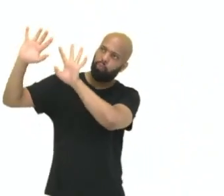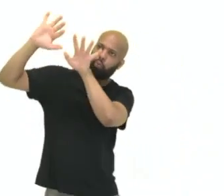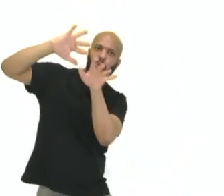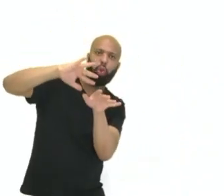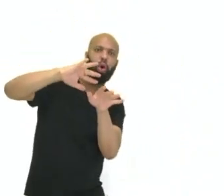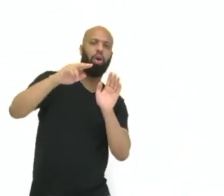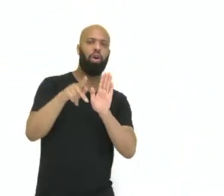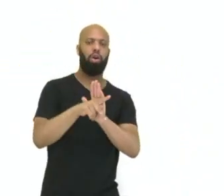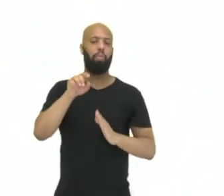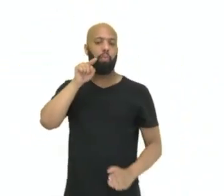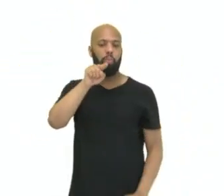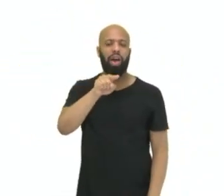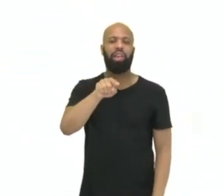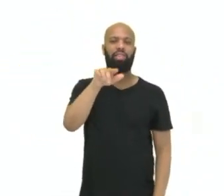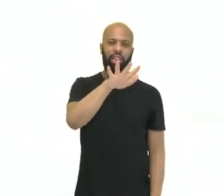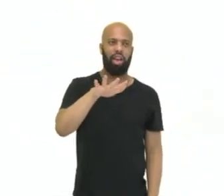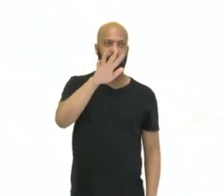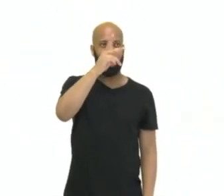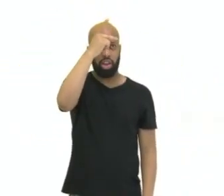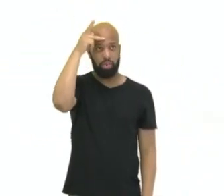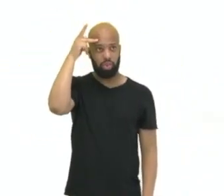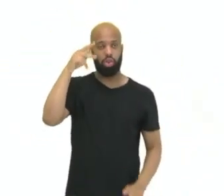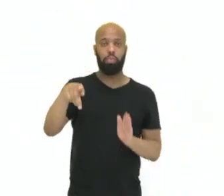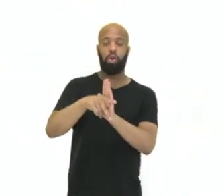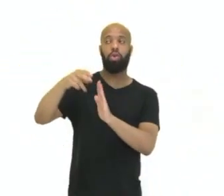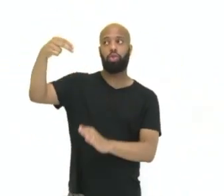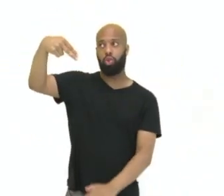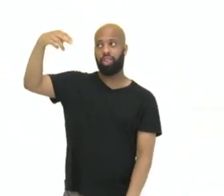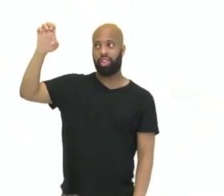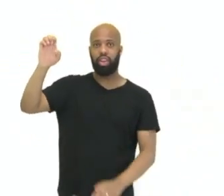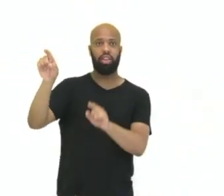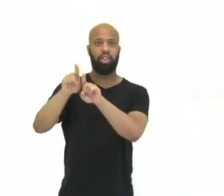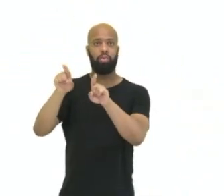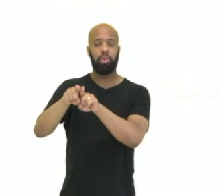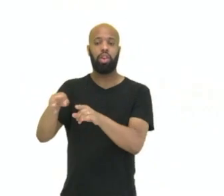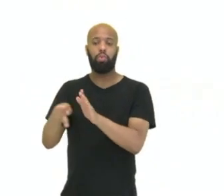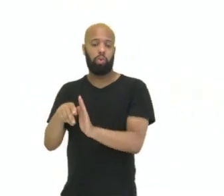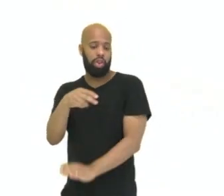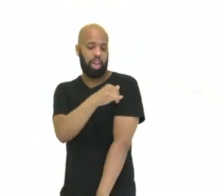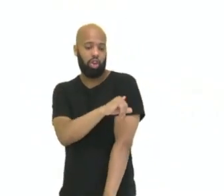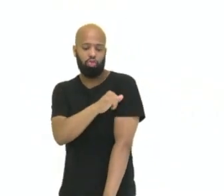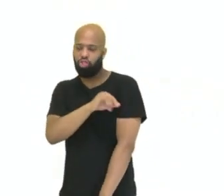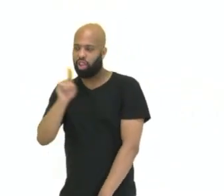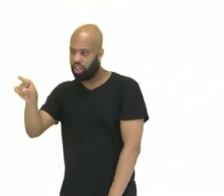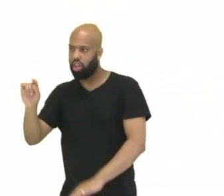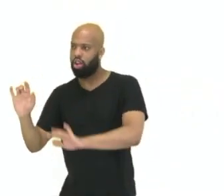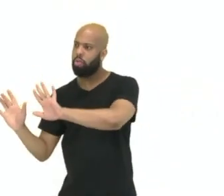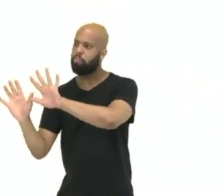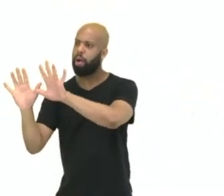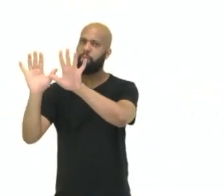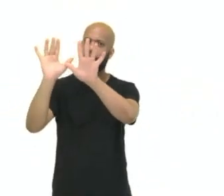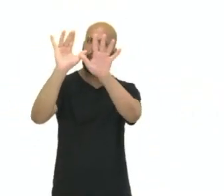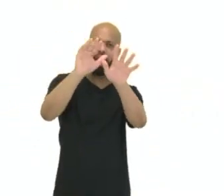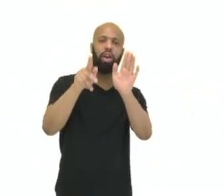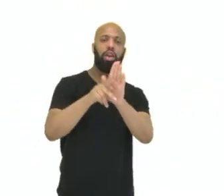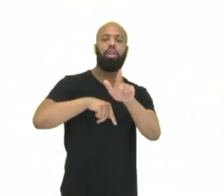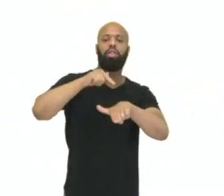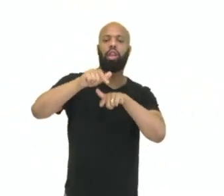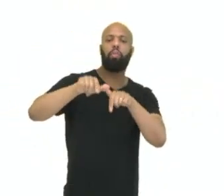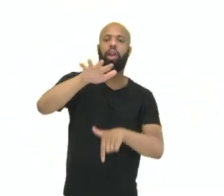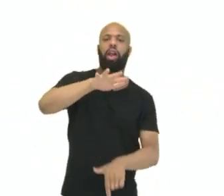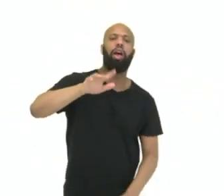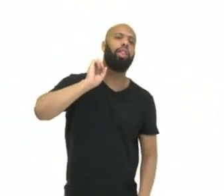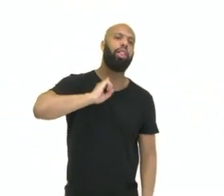atividade de mineração, pessoas que vieram do Nordeste, do Rio de Janeiro, de outras áreas do Sudeste para trabalhar